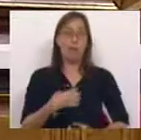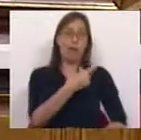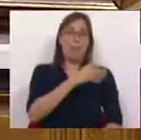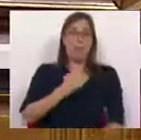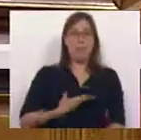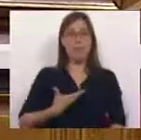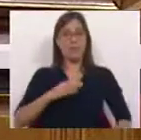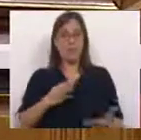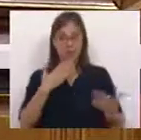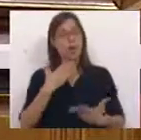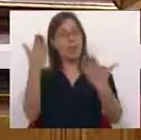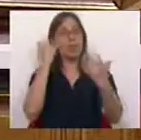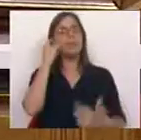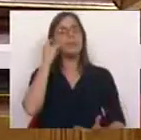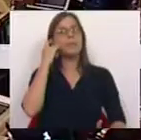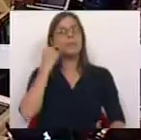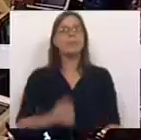do PSD e do CDS. Muito obrigado.